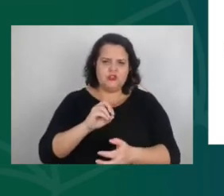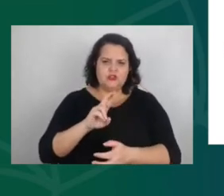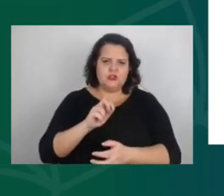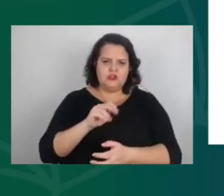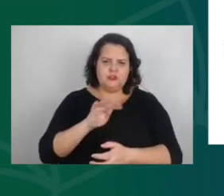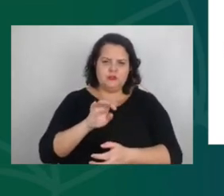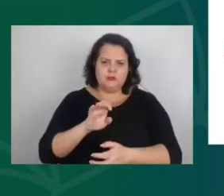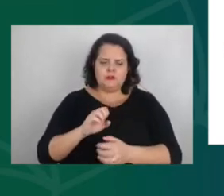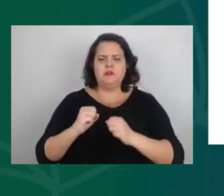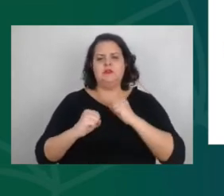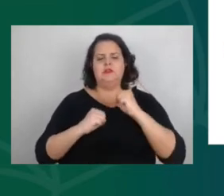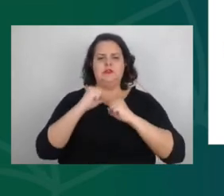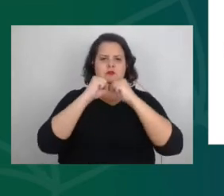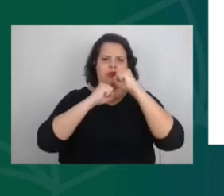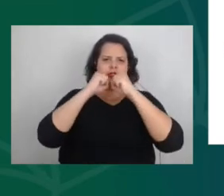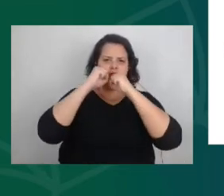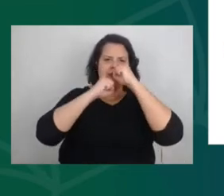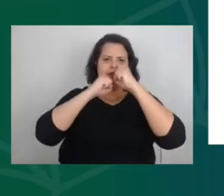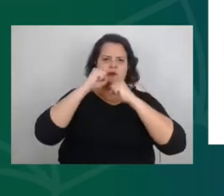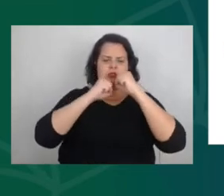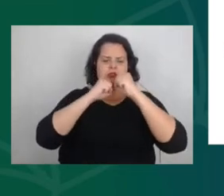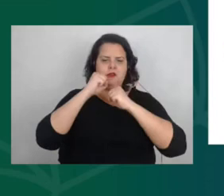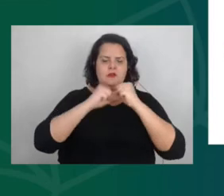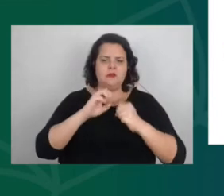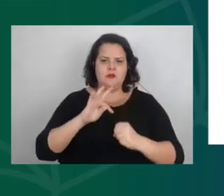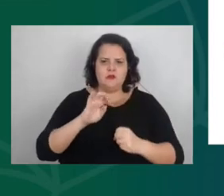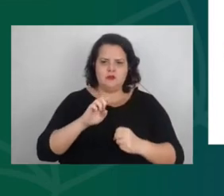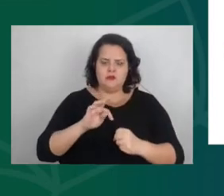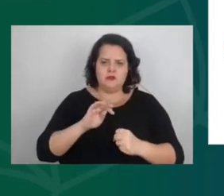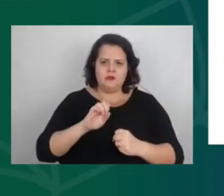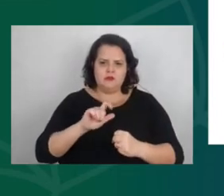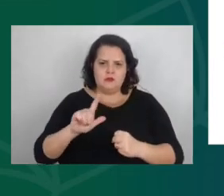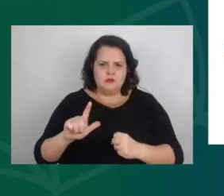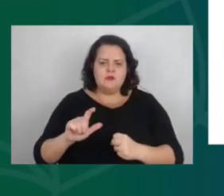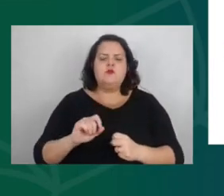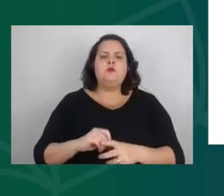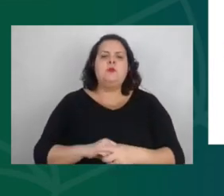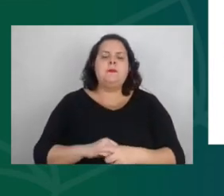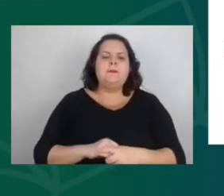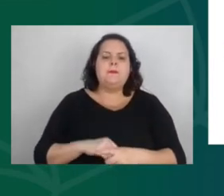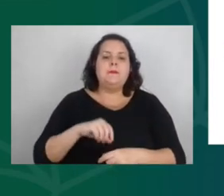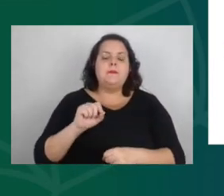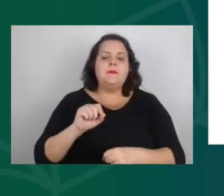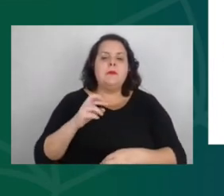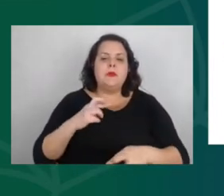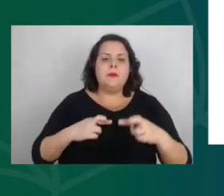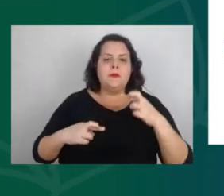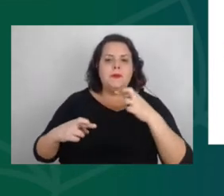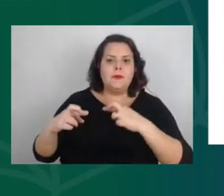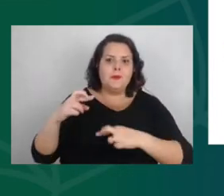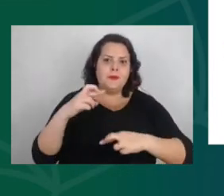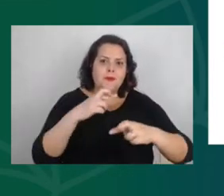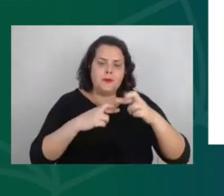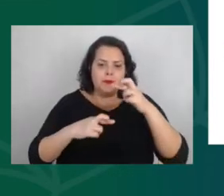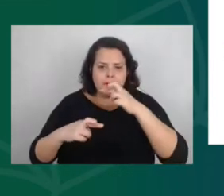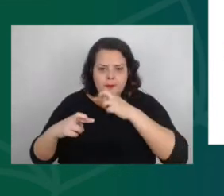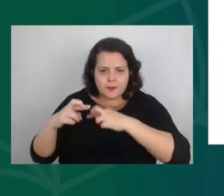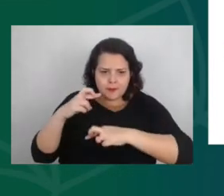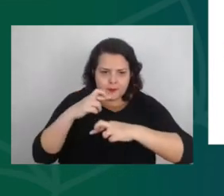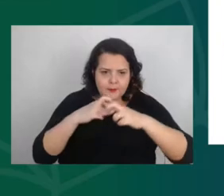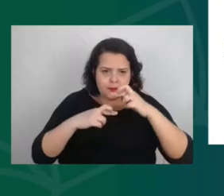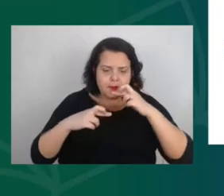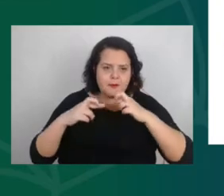desse, e nosso primeiro passo, então, foi avaliar se os efluentes das indústrias, o